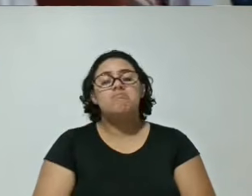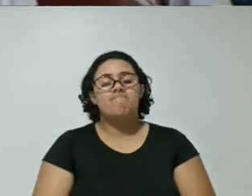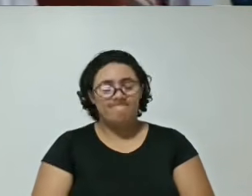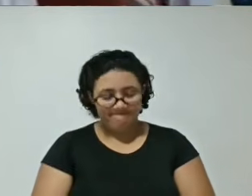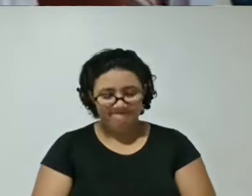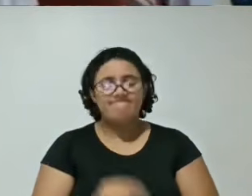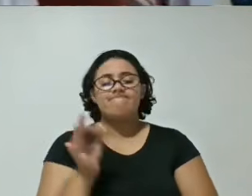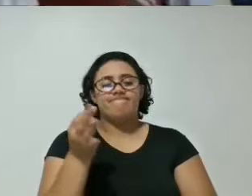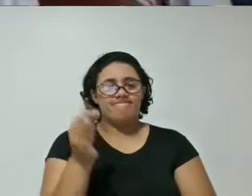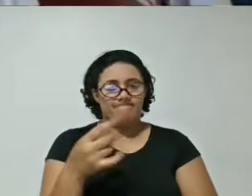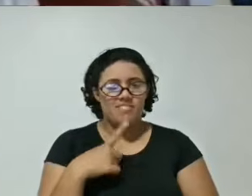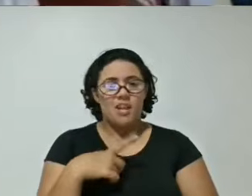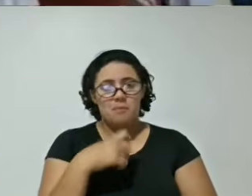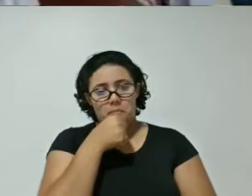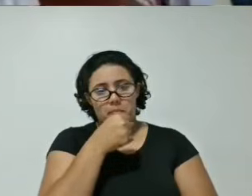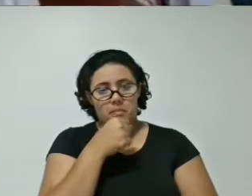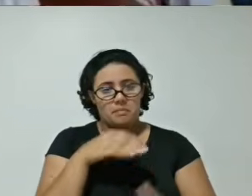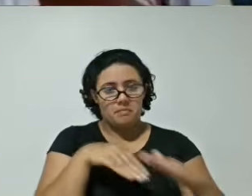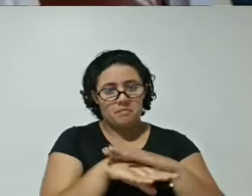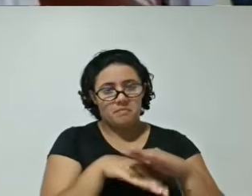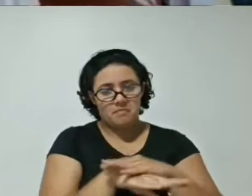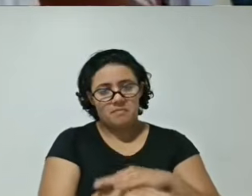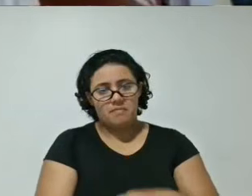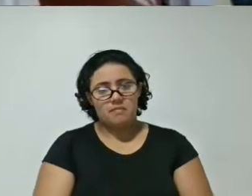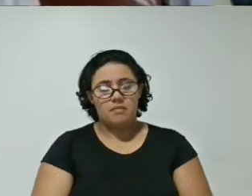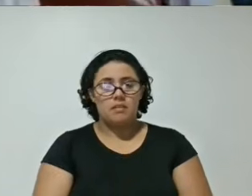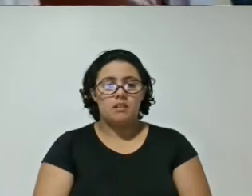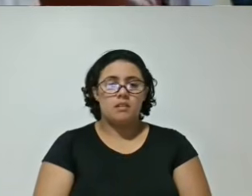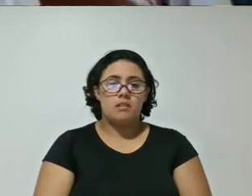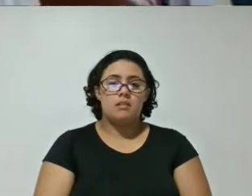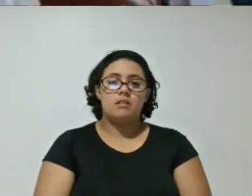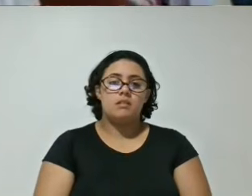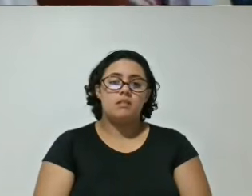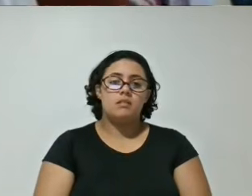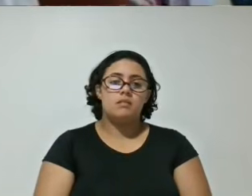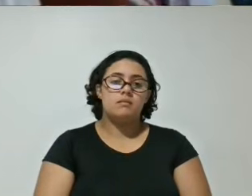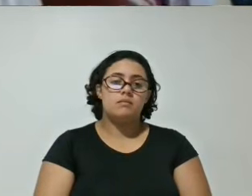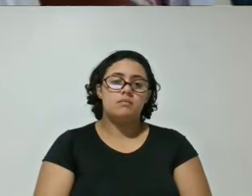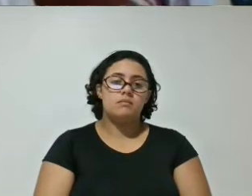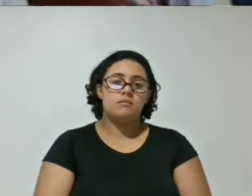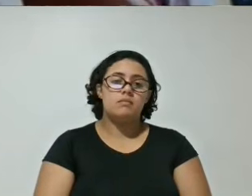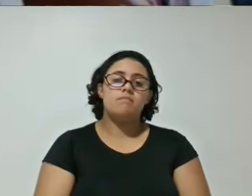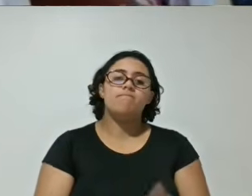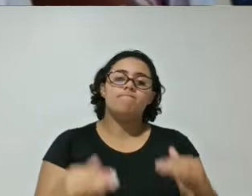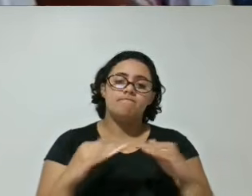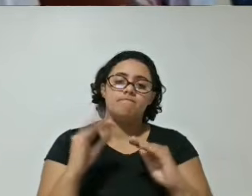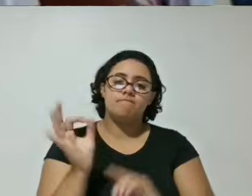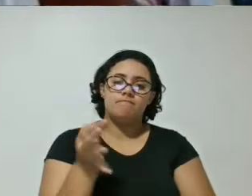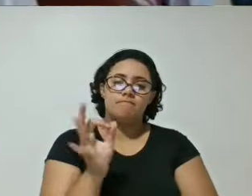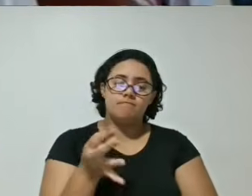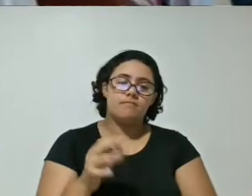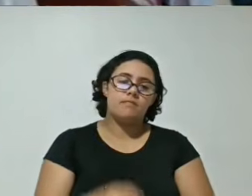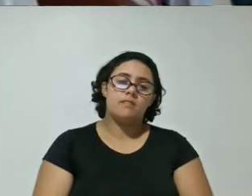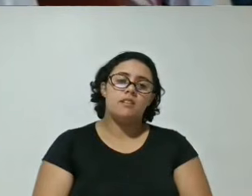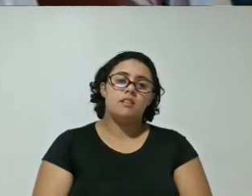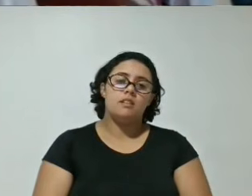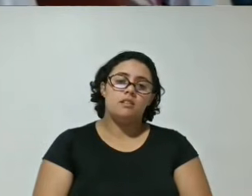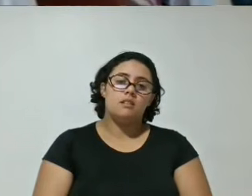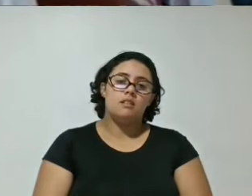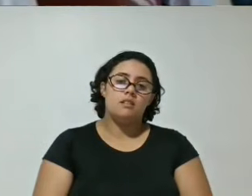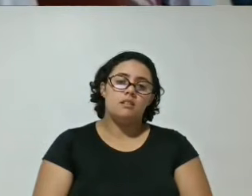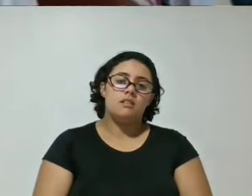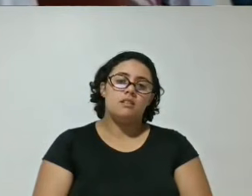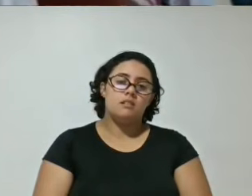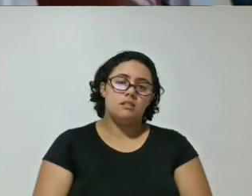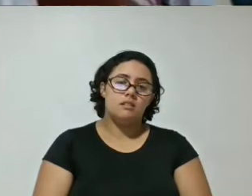carga de mágoa, porque a Prefeitura não se movimentou para isso. Né? Exatamente. Exatamente isso que a Bild